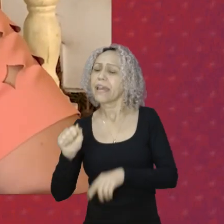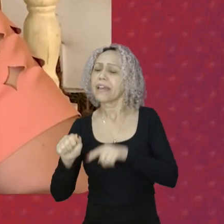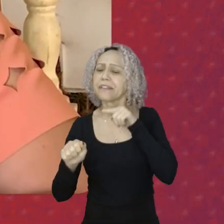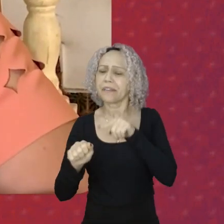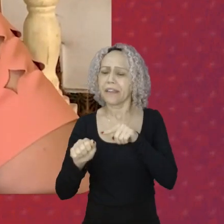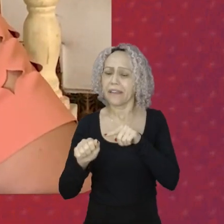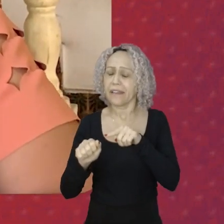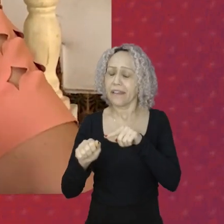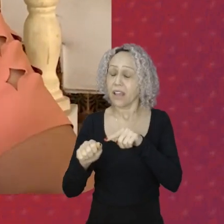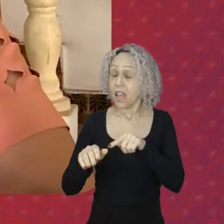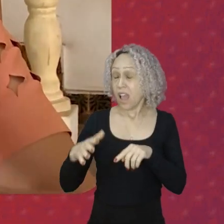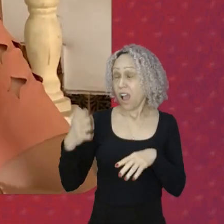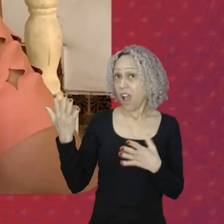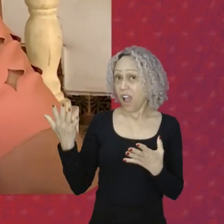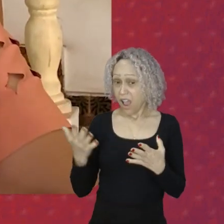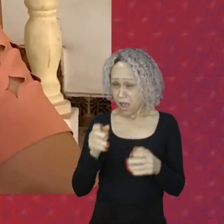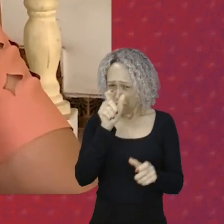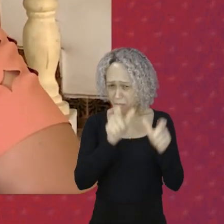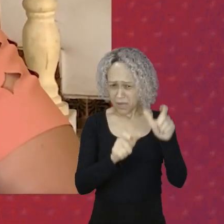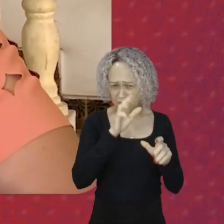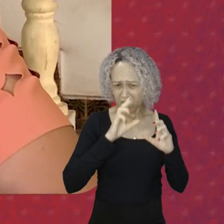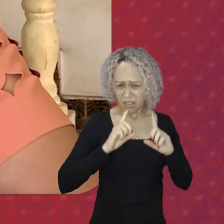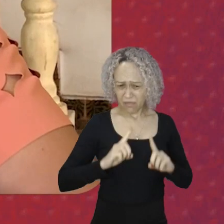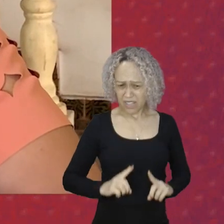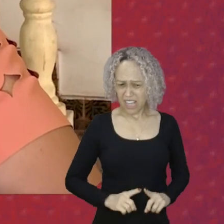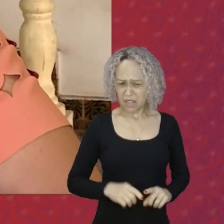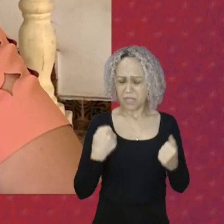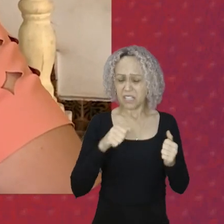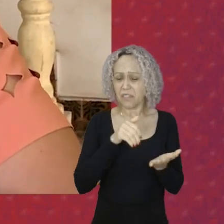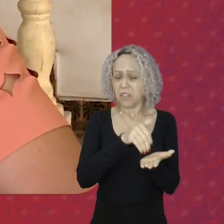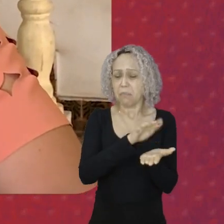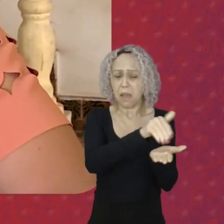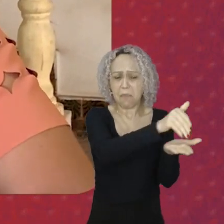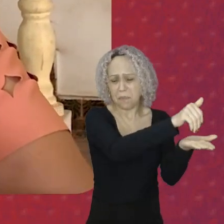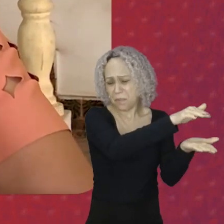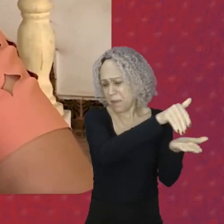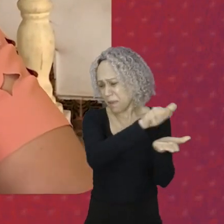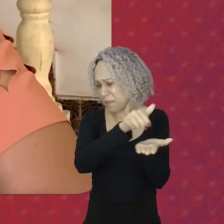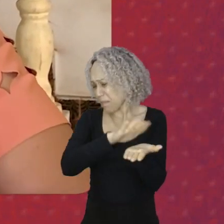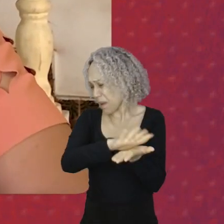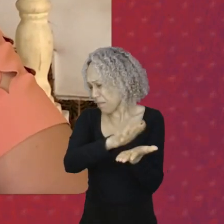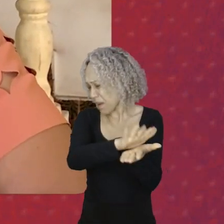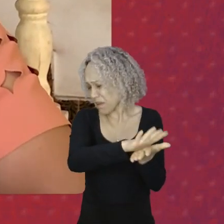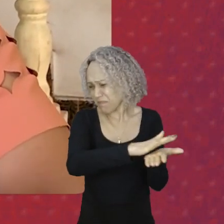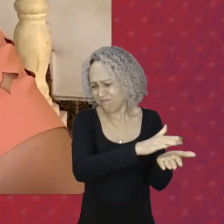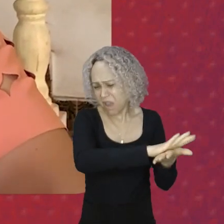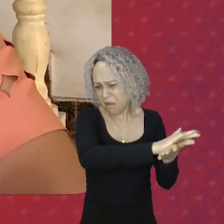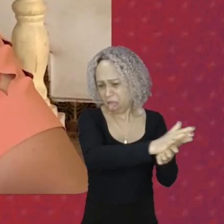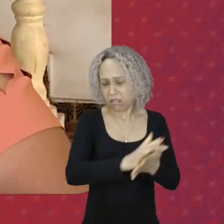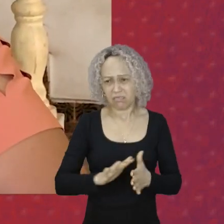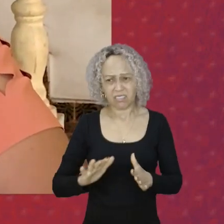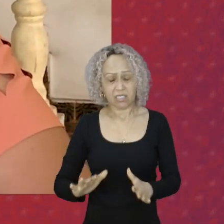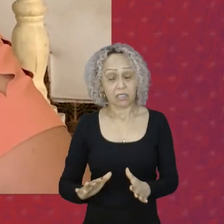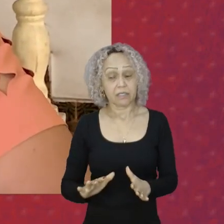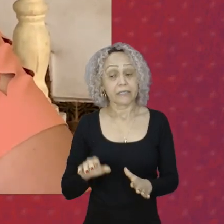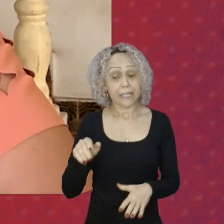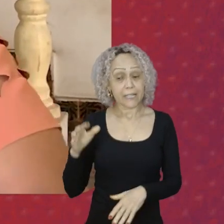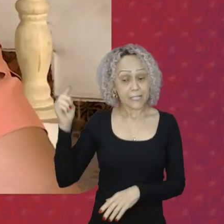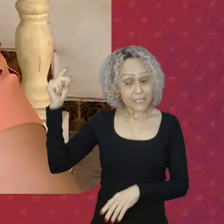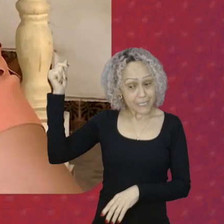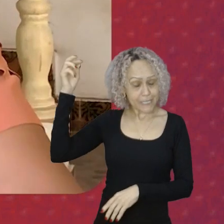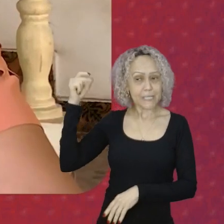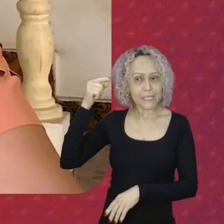da sociedade. Asilos e uma perspectiva de construção de que